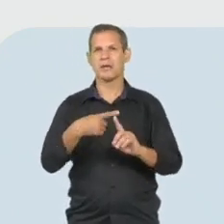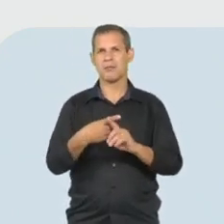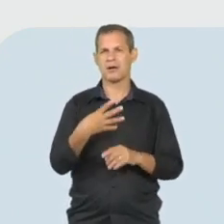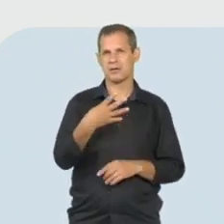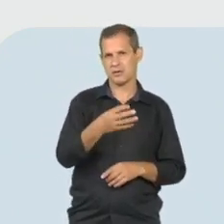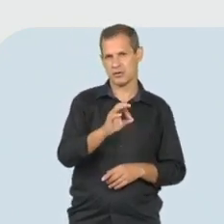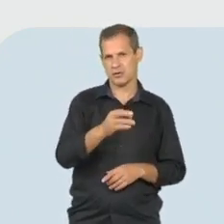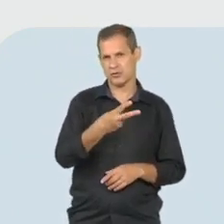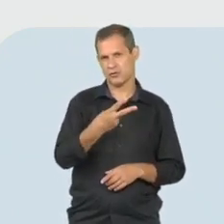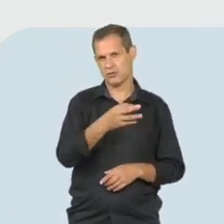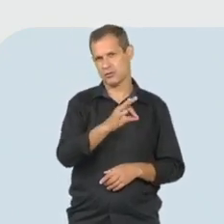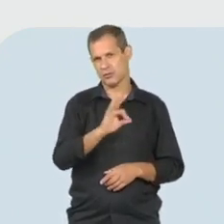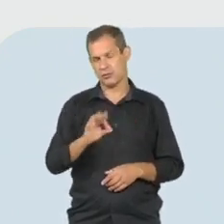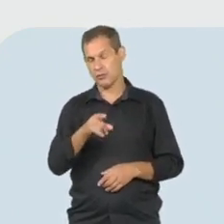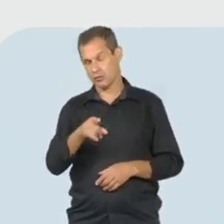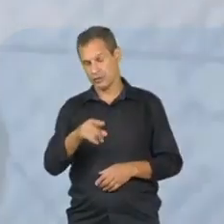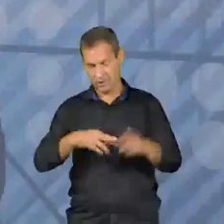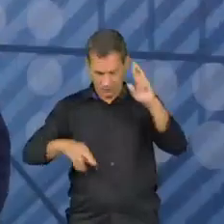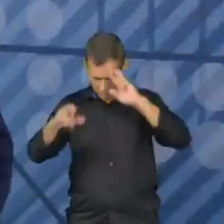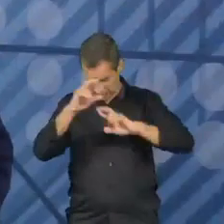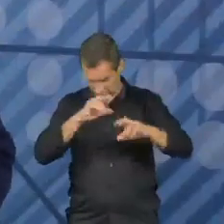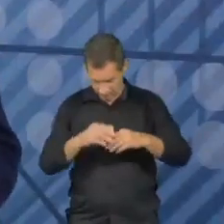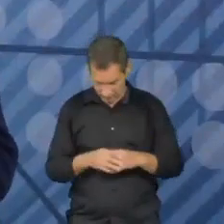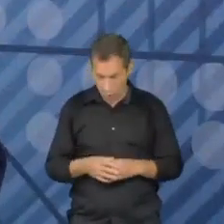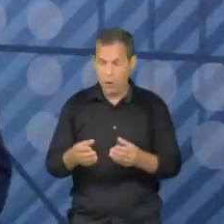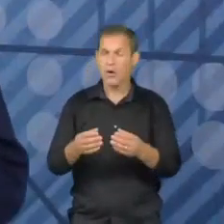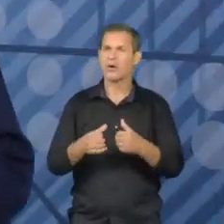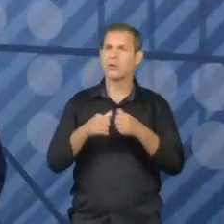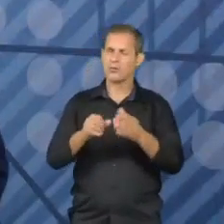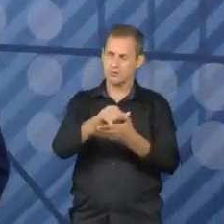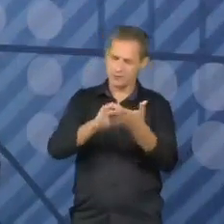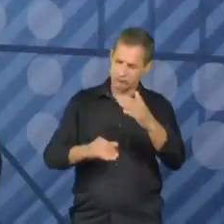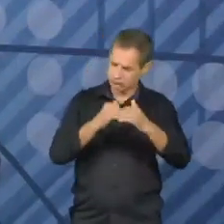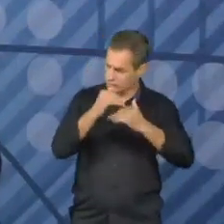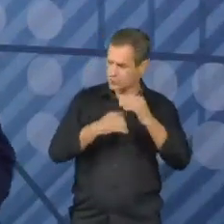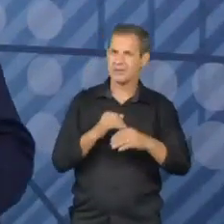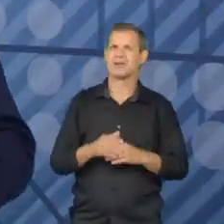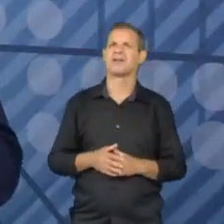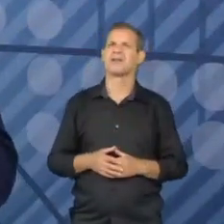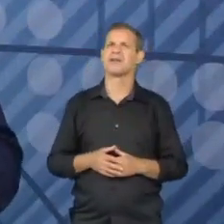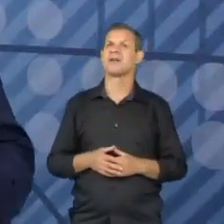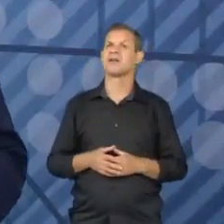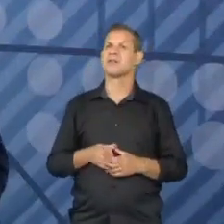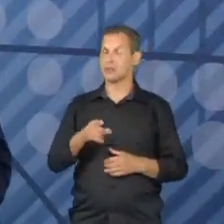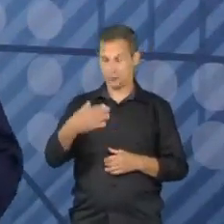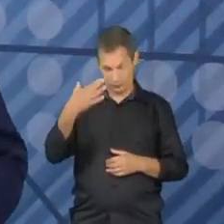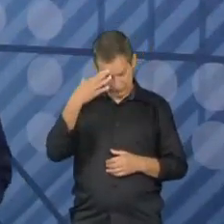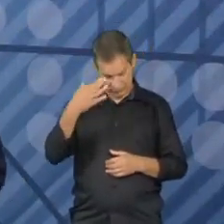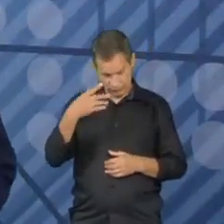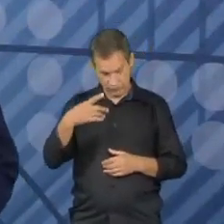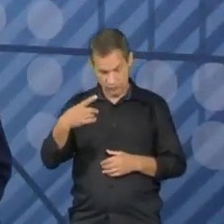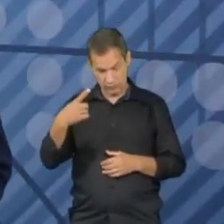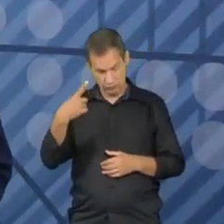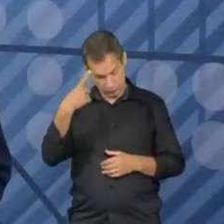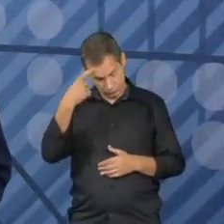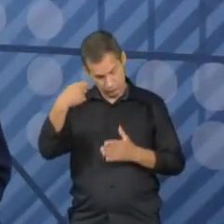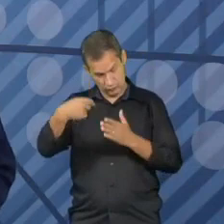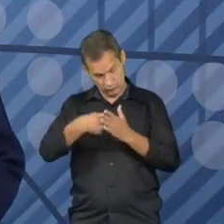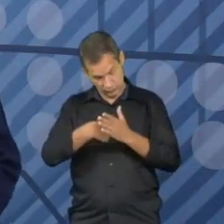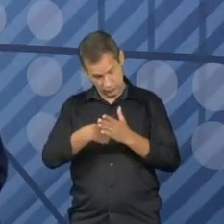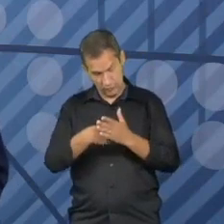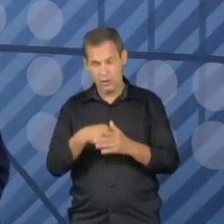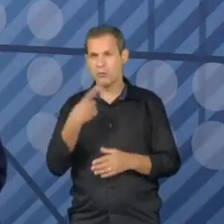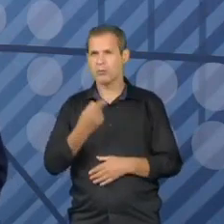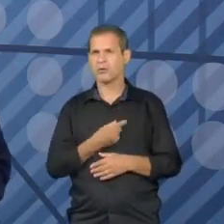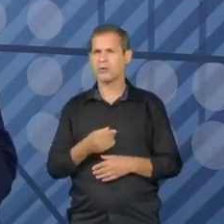42%. Então, vou deixar você analisar como esse exercício foi desenvolvido. Se você entendeu, se tiver alguma dúvida, pode colocar aqui para a